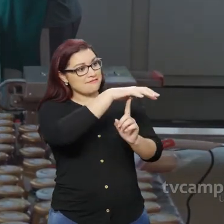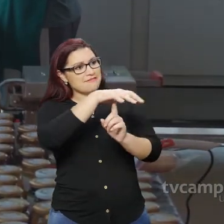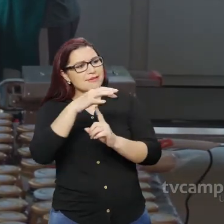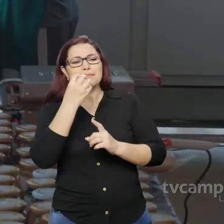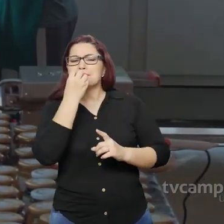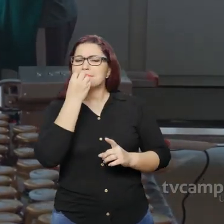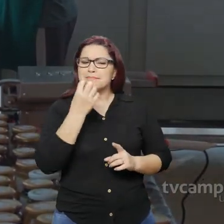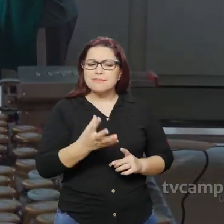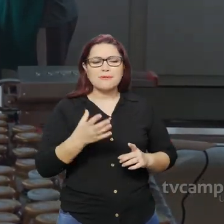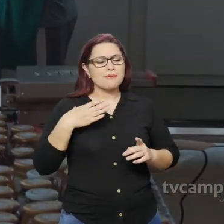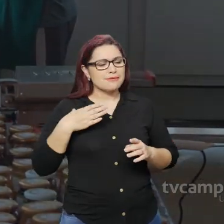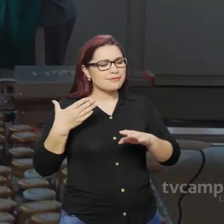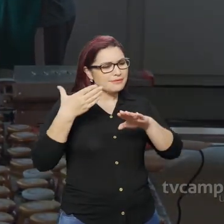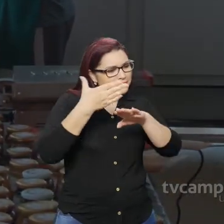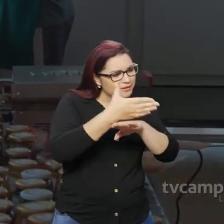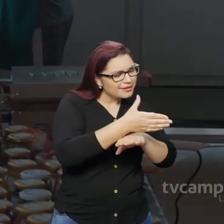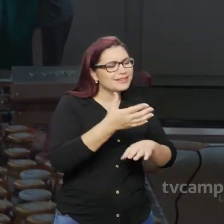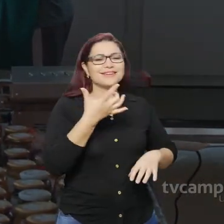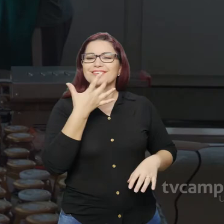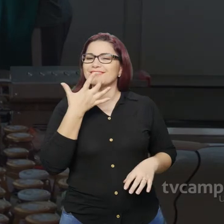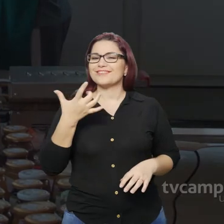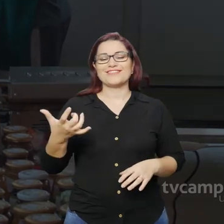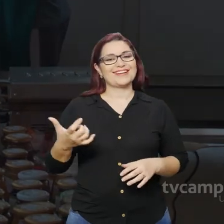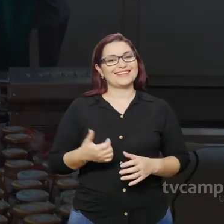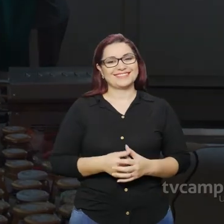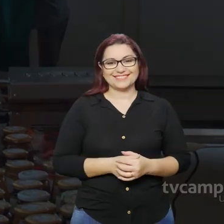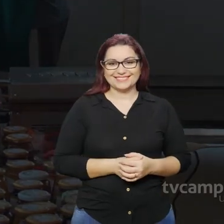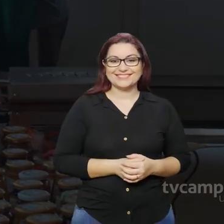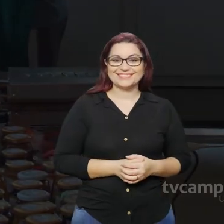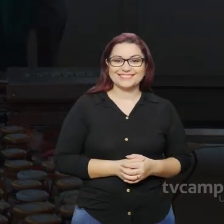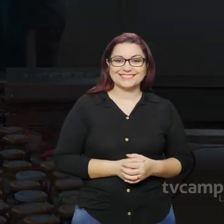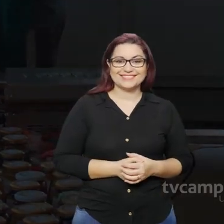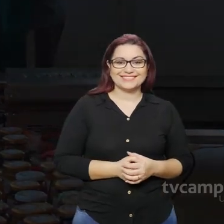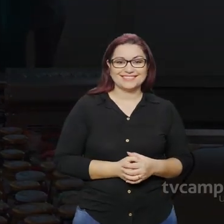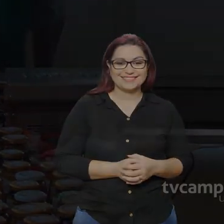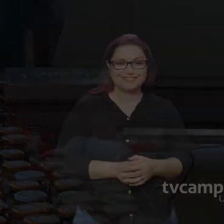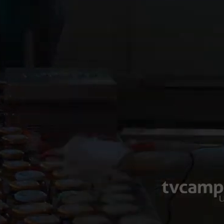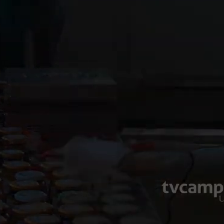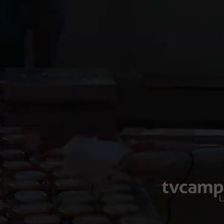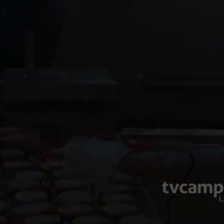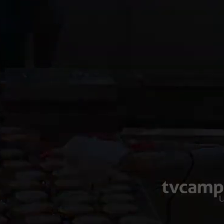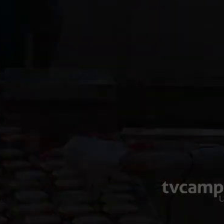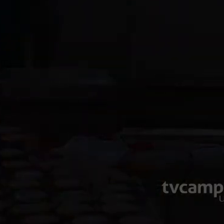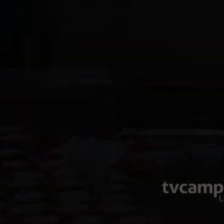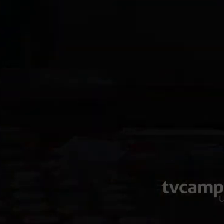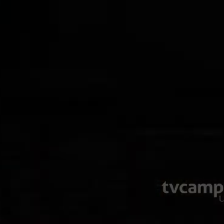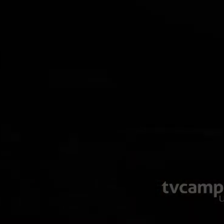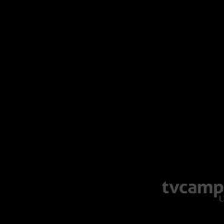Passa aqui. Depois dessa vem na frente passear com a...